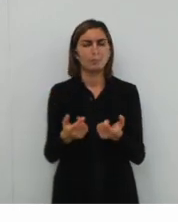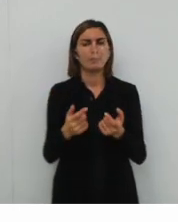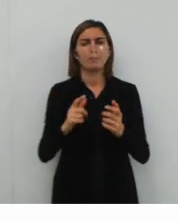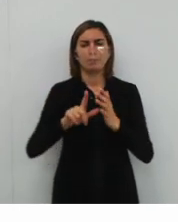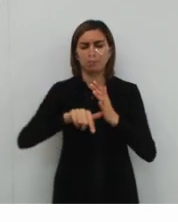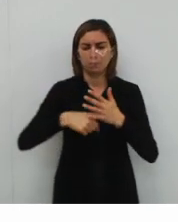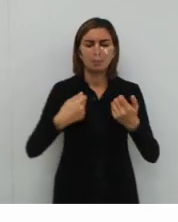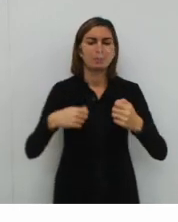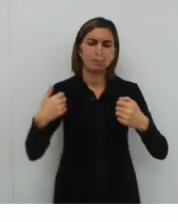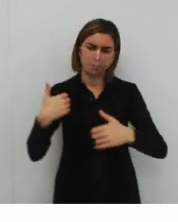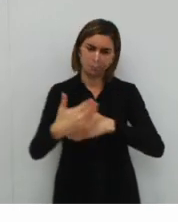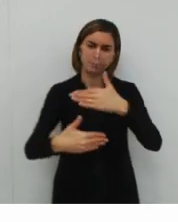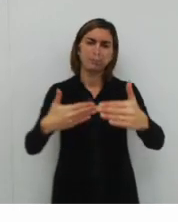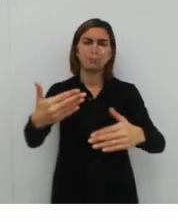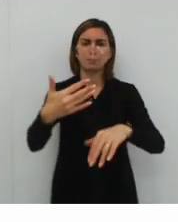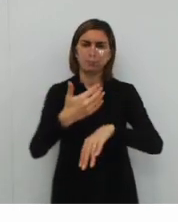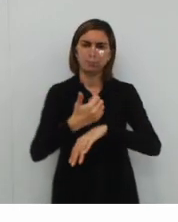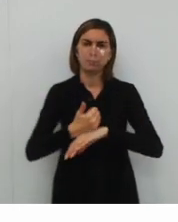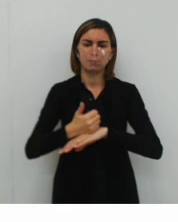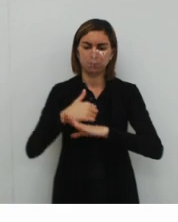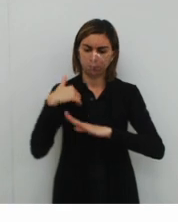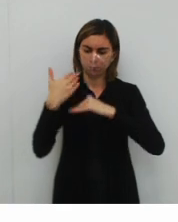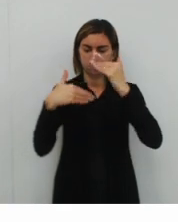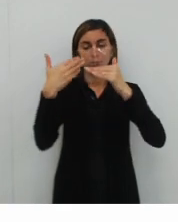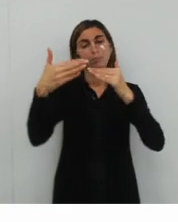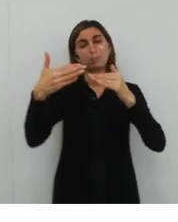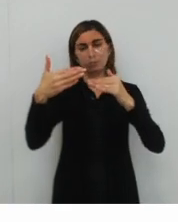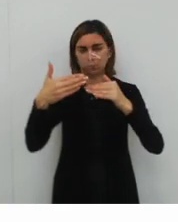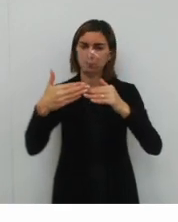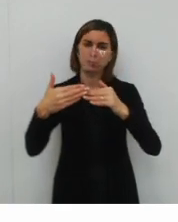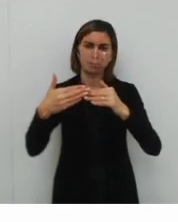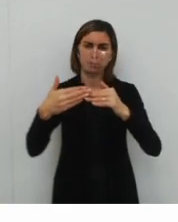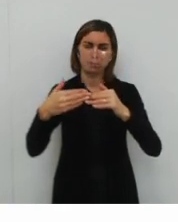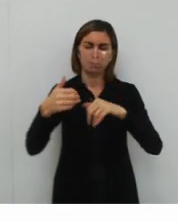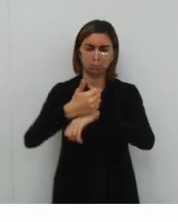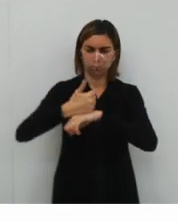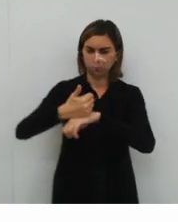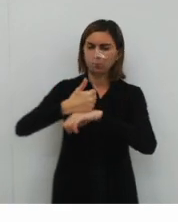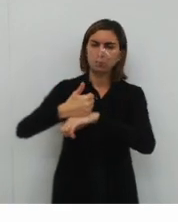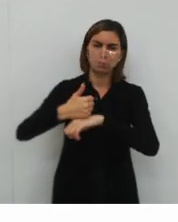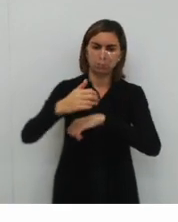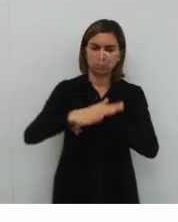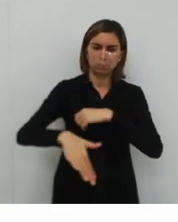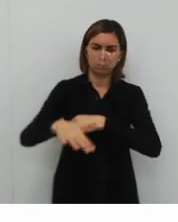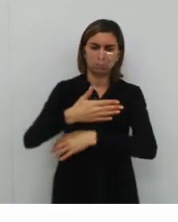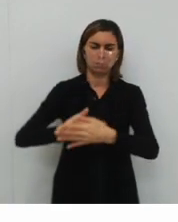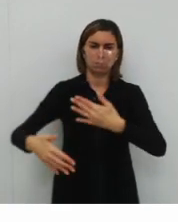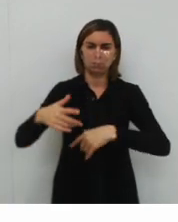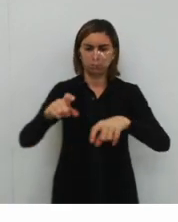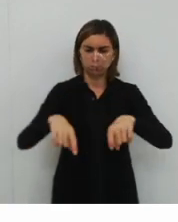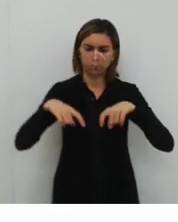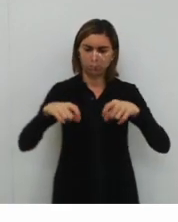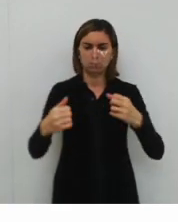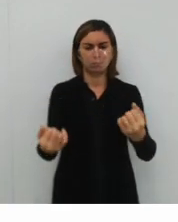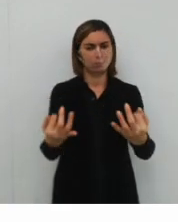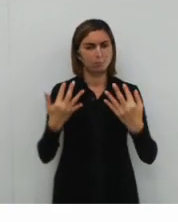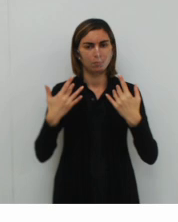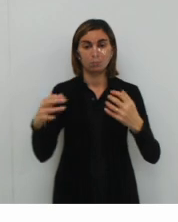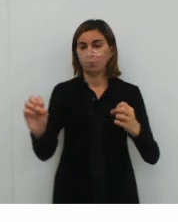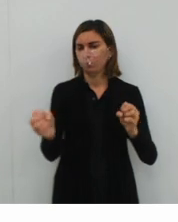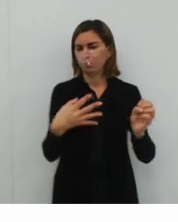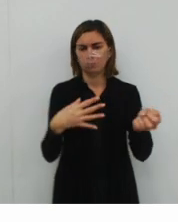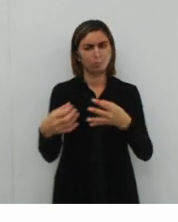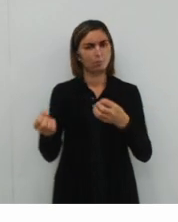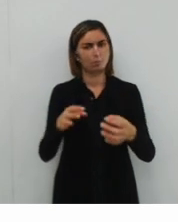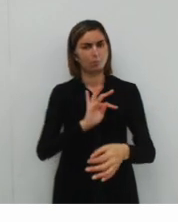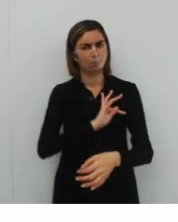era necessário você desenvolver um profissionalismo nas relações do campo, tá? Com novas